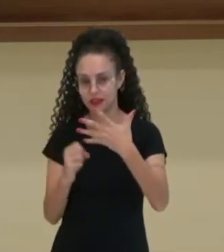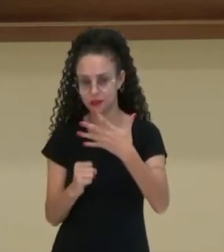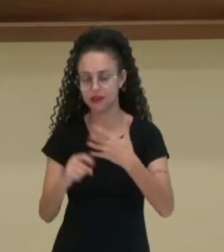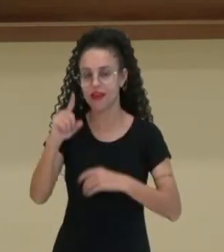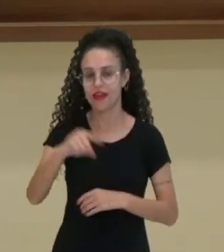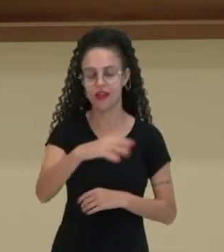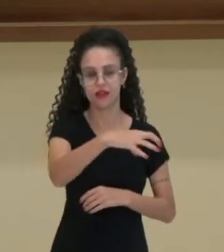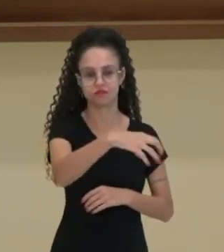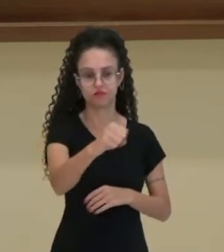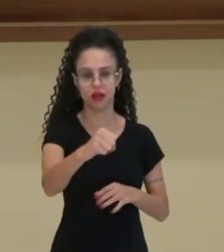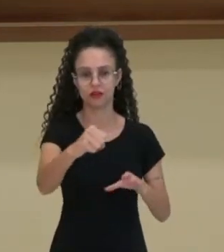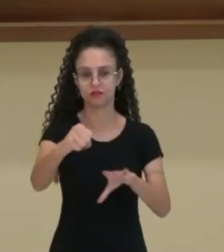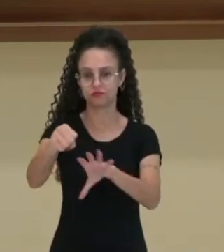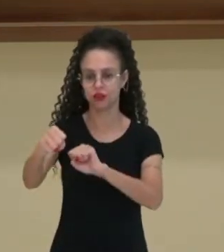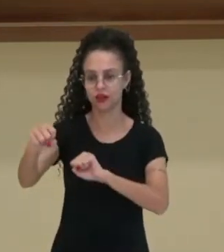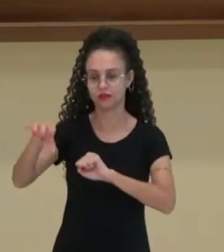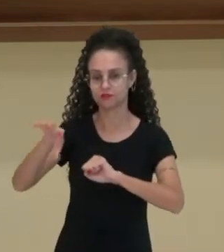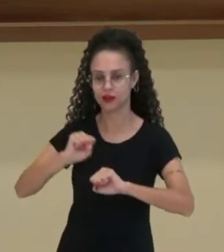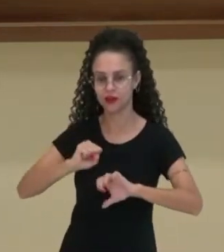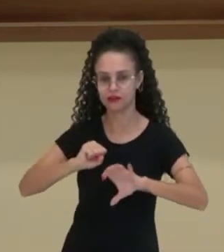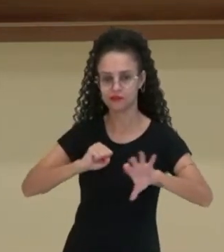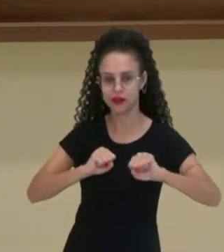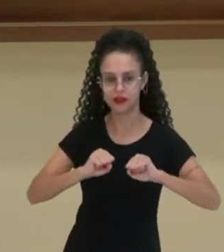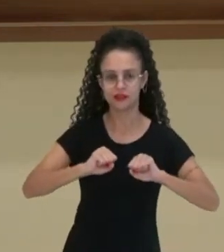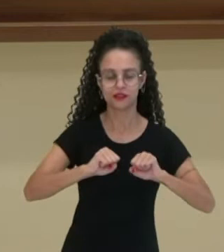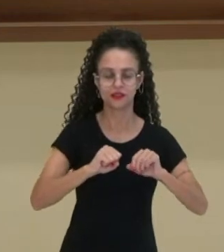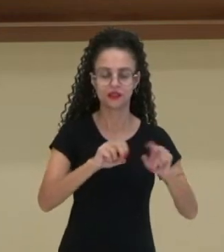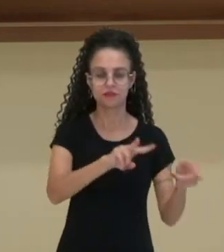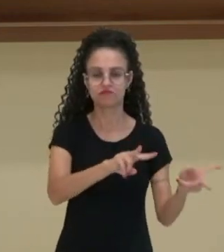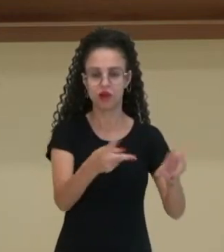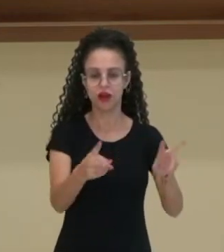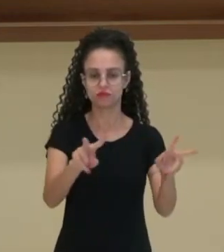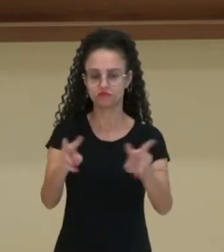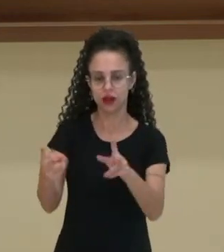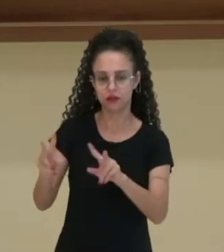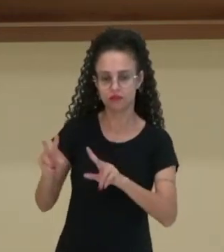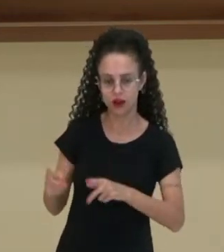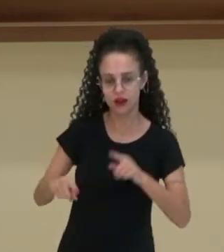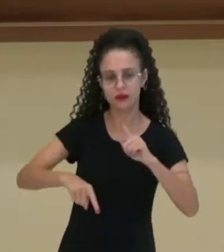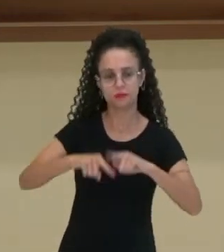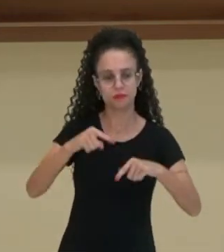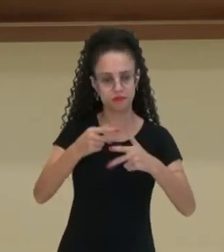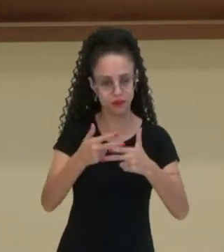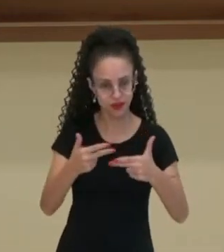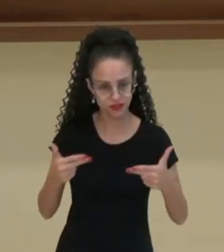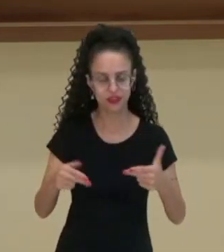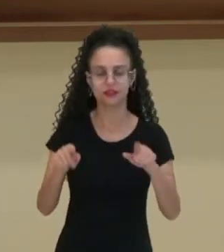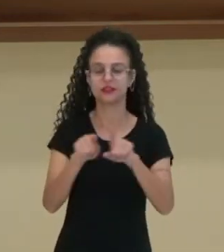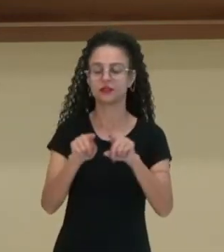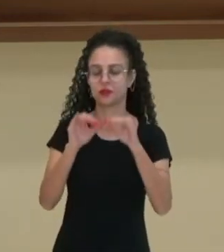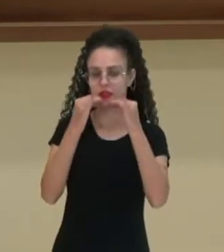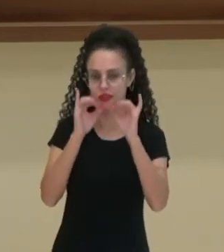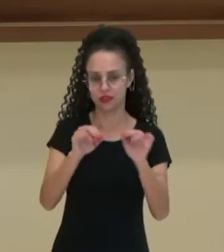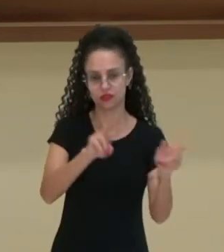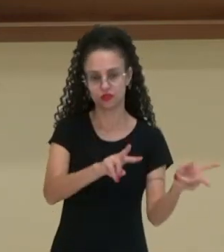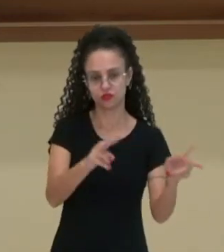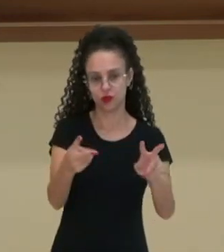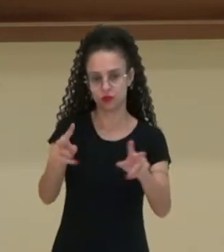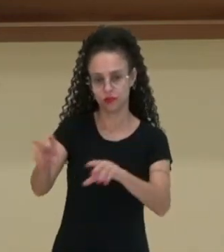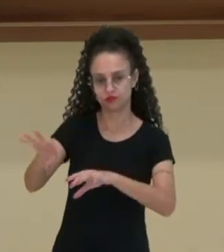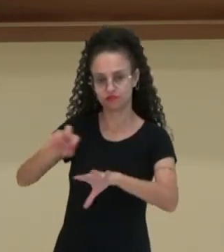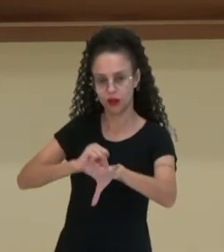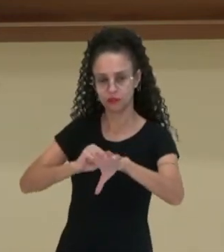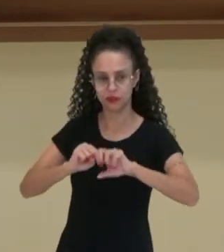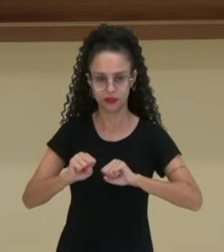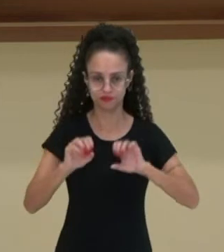a transferência de matéria e energia entre os seres vivos de um